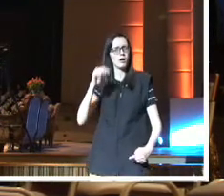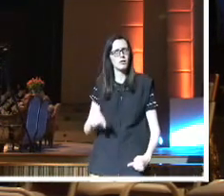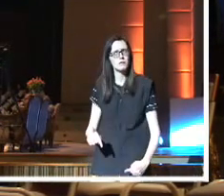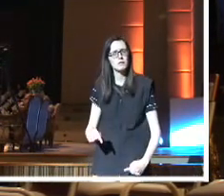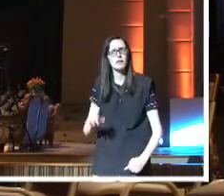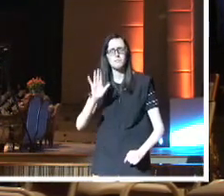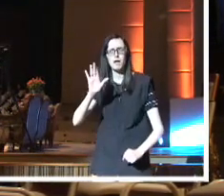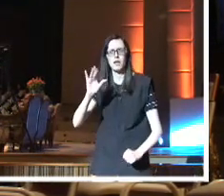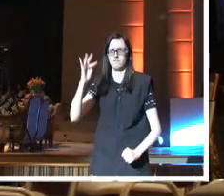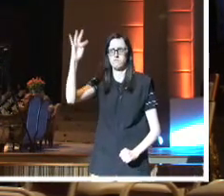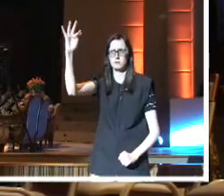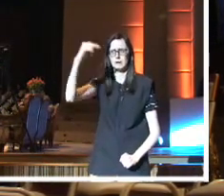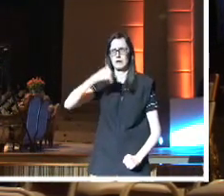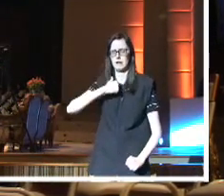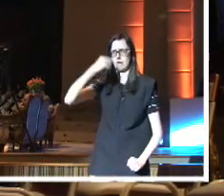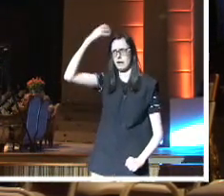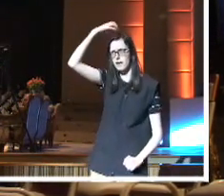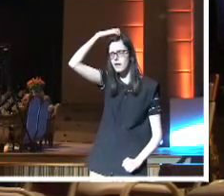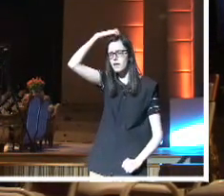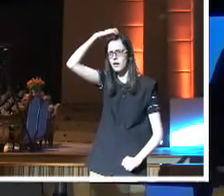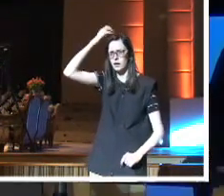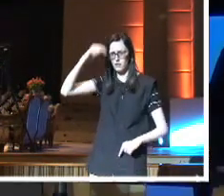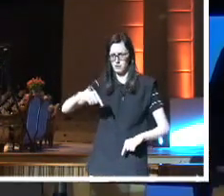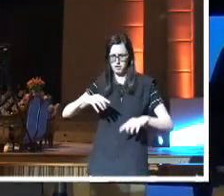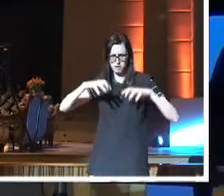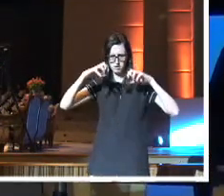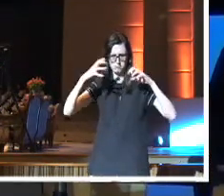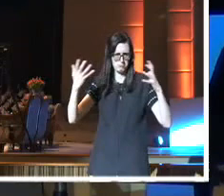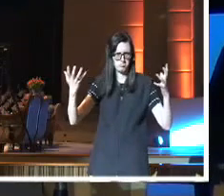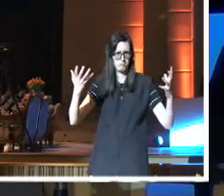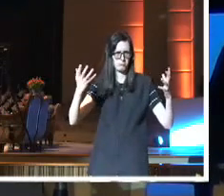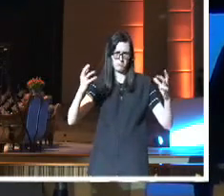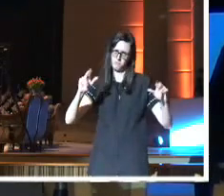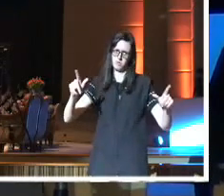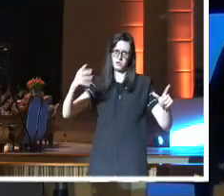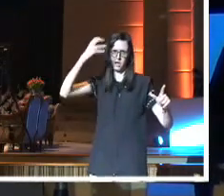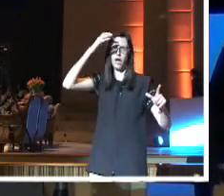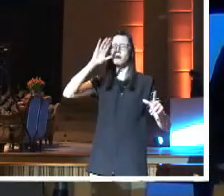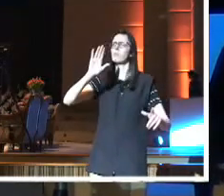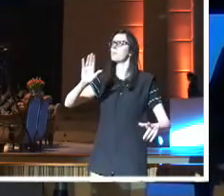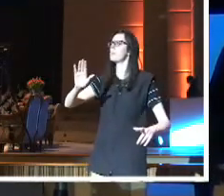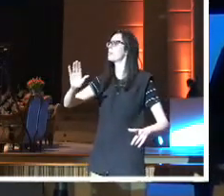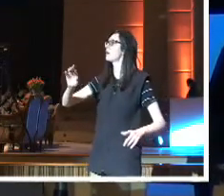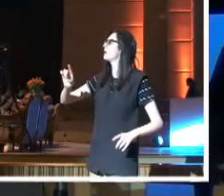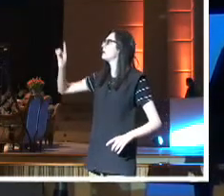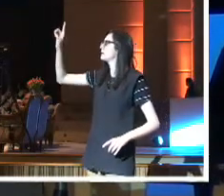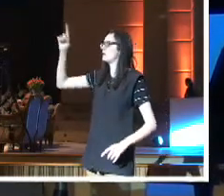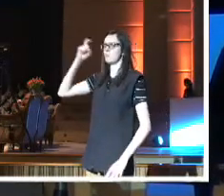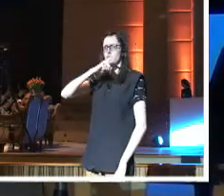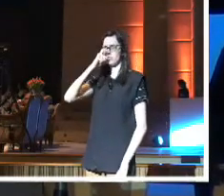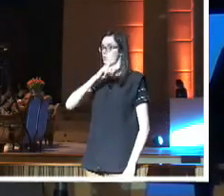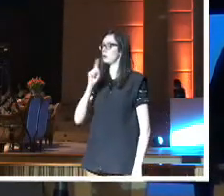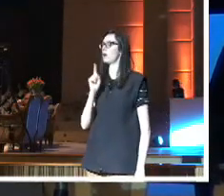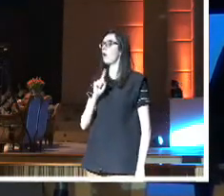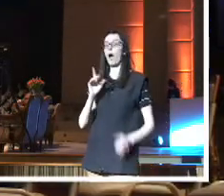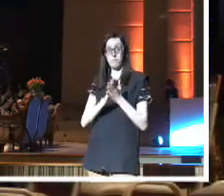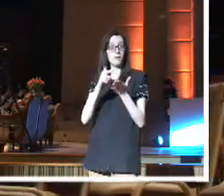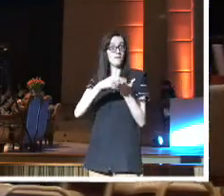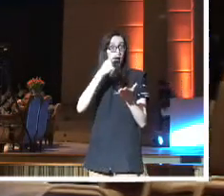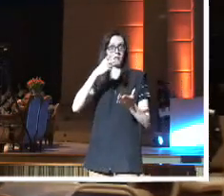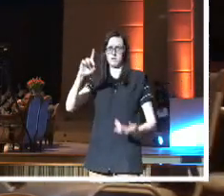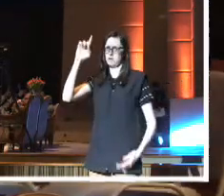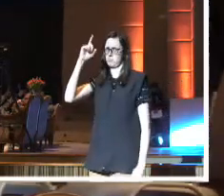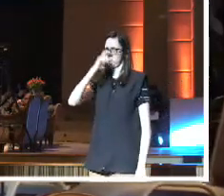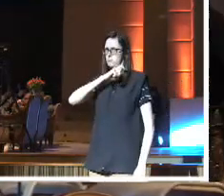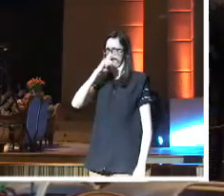Porque esse Deus em quem eu creio não é homem para mentir. E isso está na Bíblia,